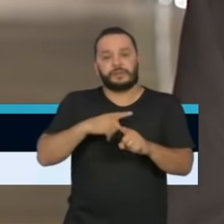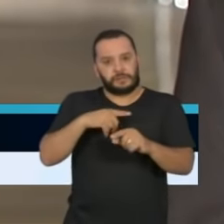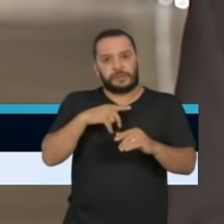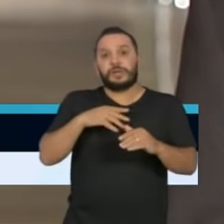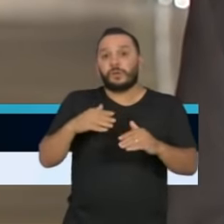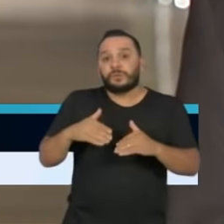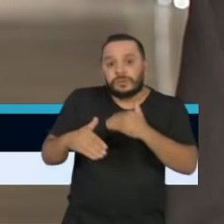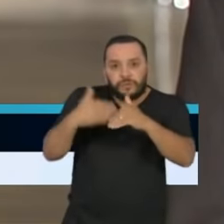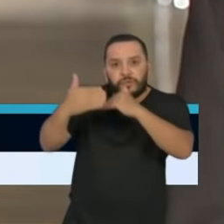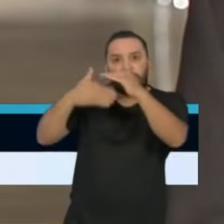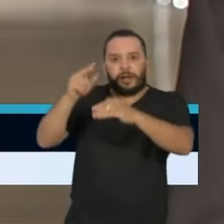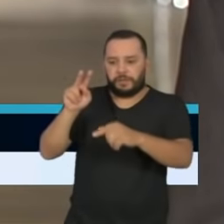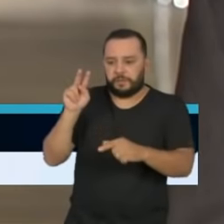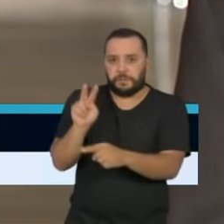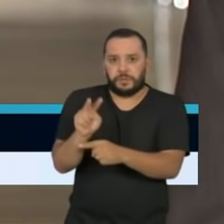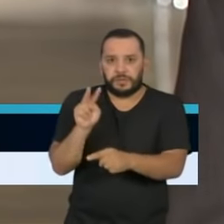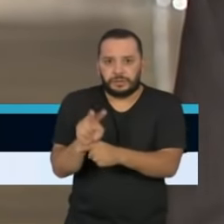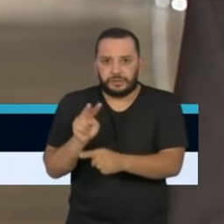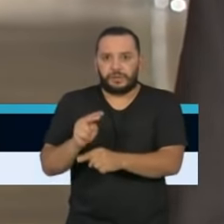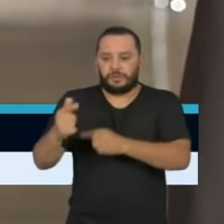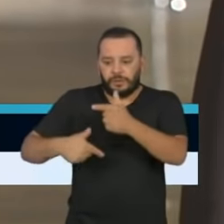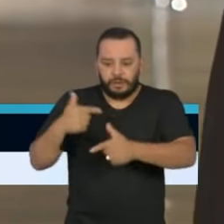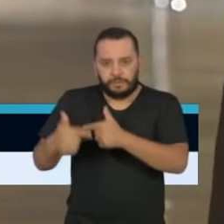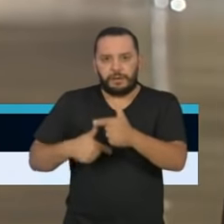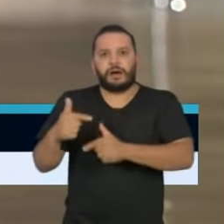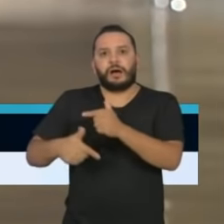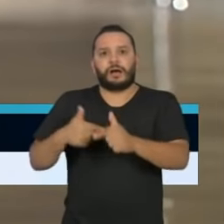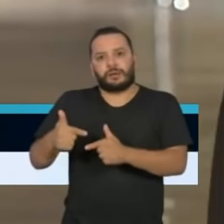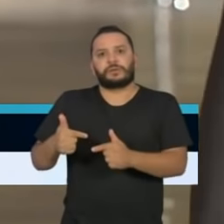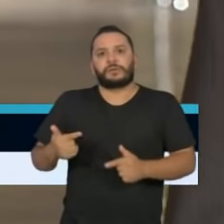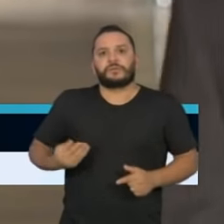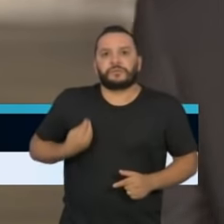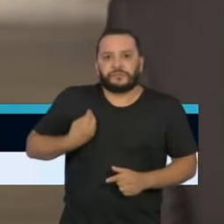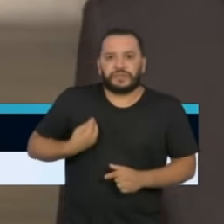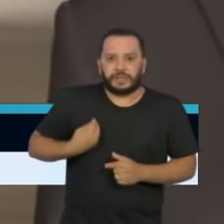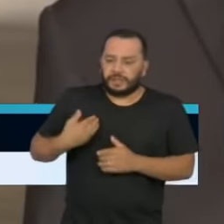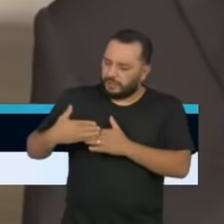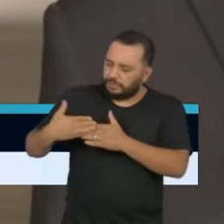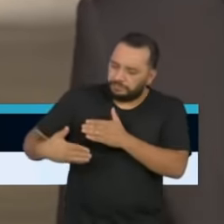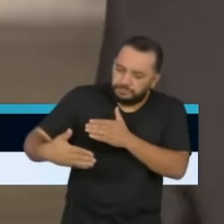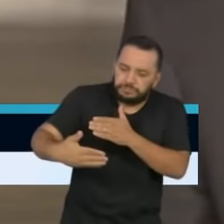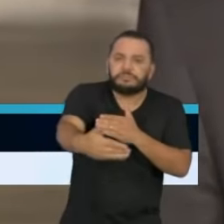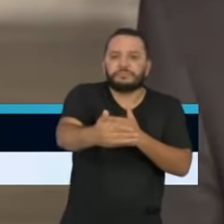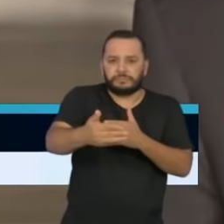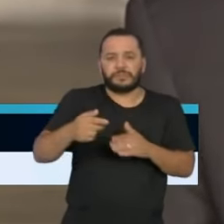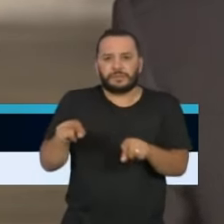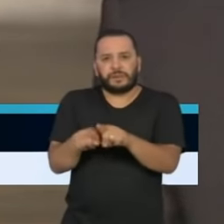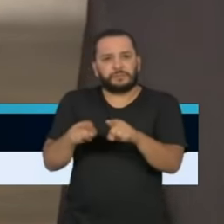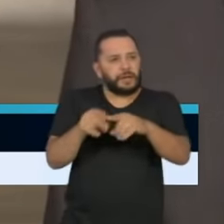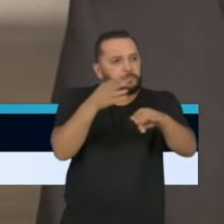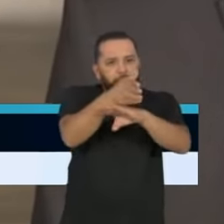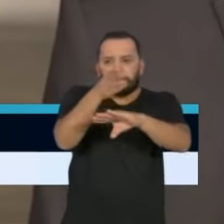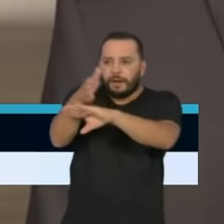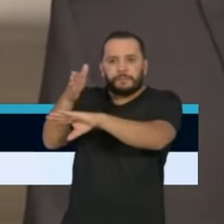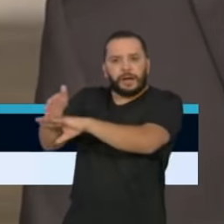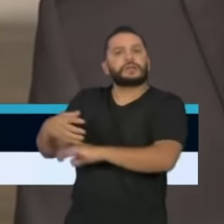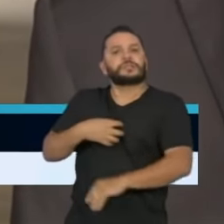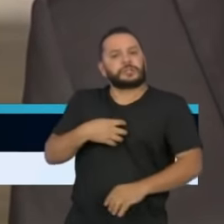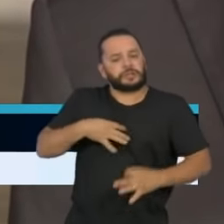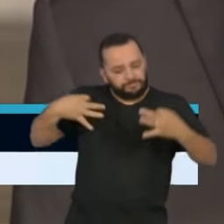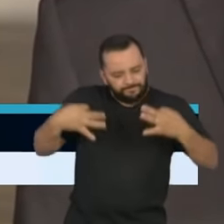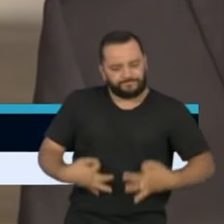a proteção ao emprego, as condições de vida, as condições de mobilidade de forma saudável